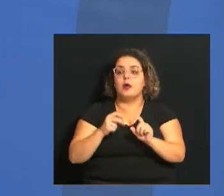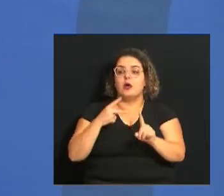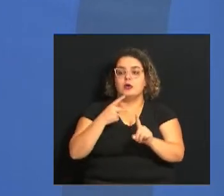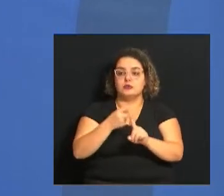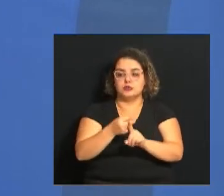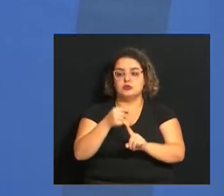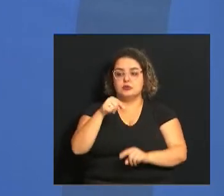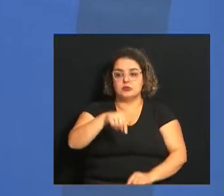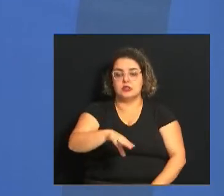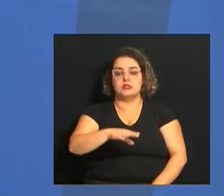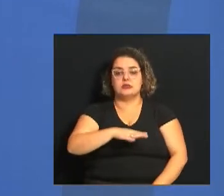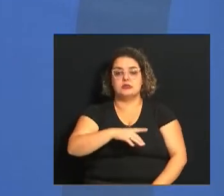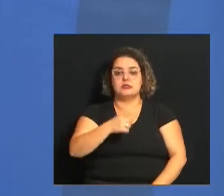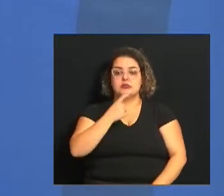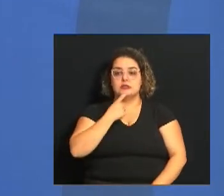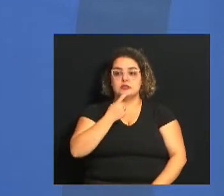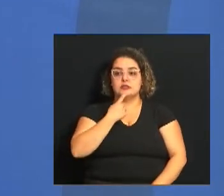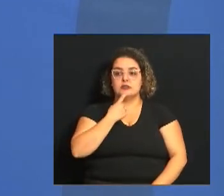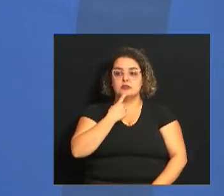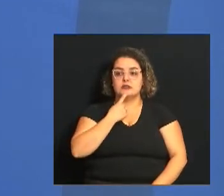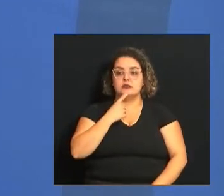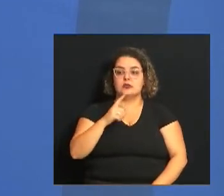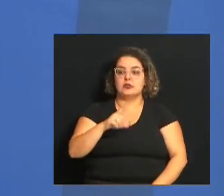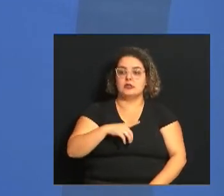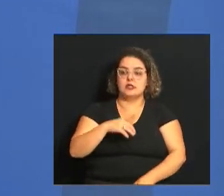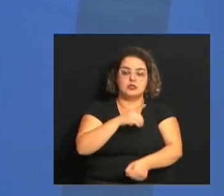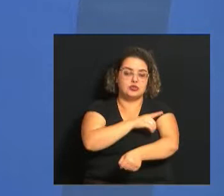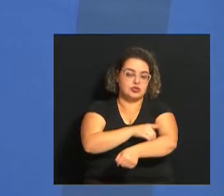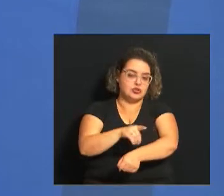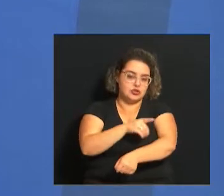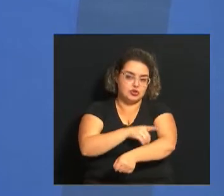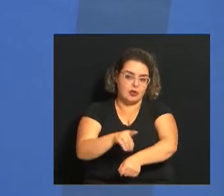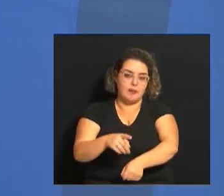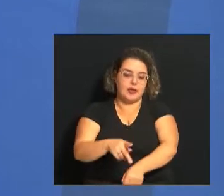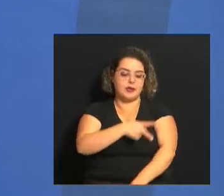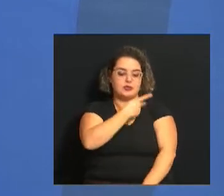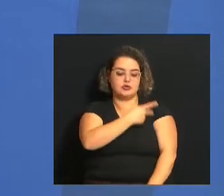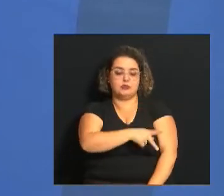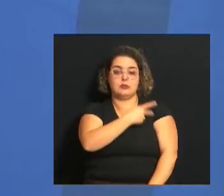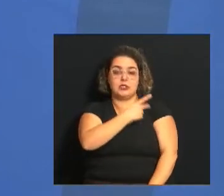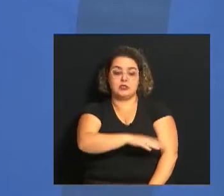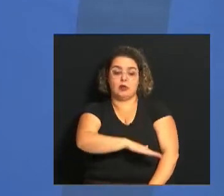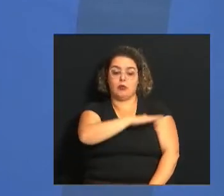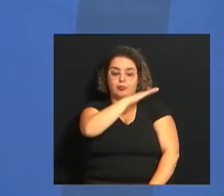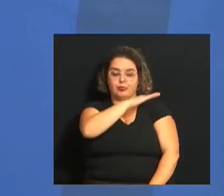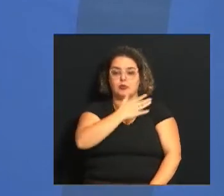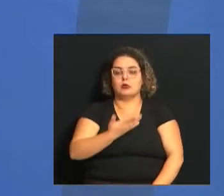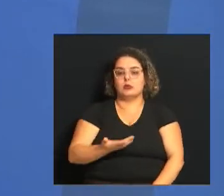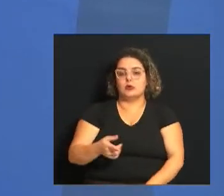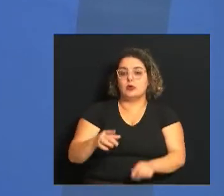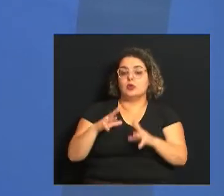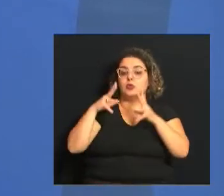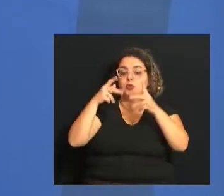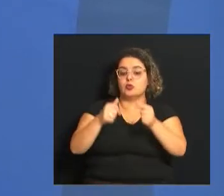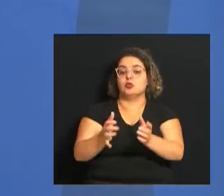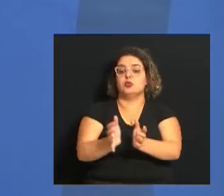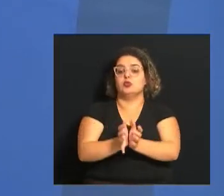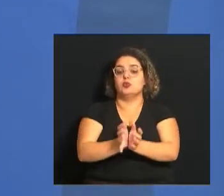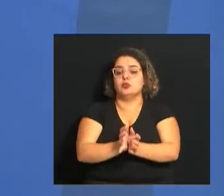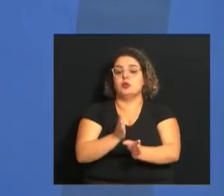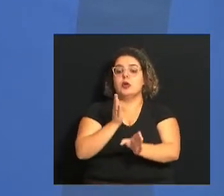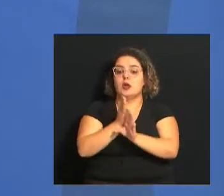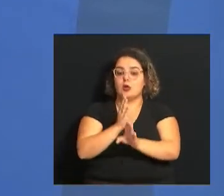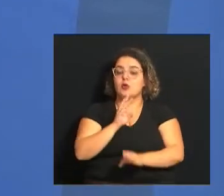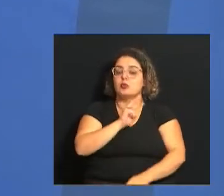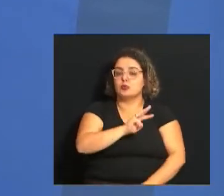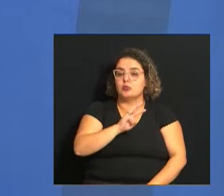cidade, inclusive as pessoas que têm diabetes, hipertensão. A gente tem também aí todo esse grupo que você encontra lá. Eu